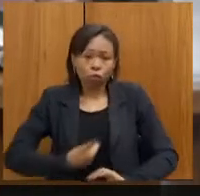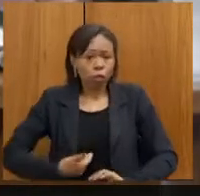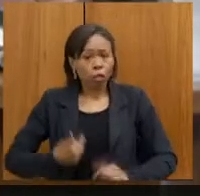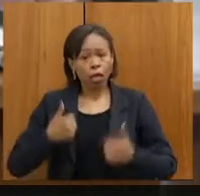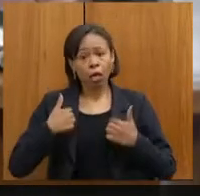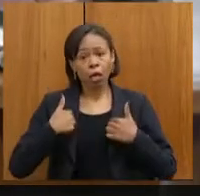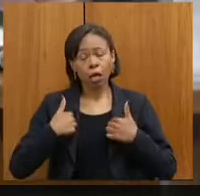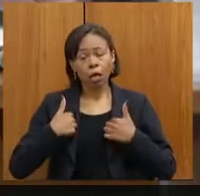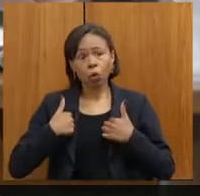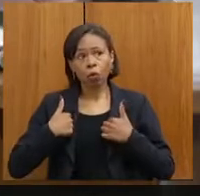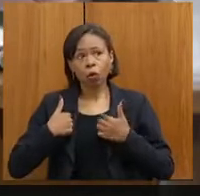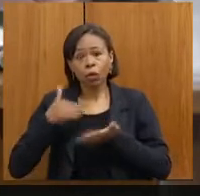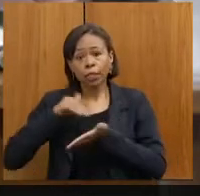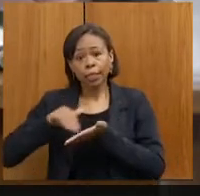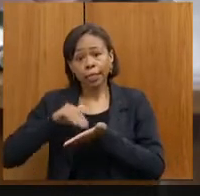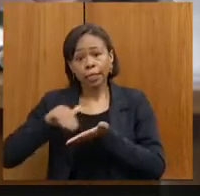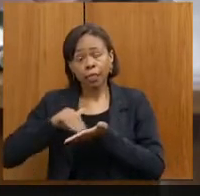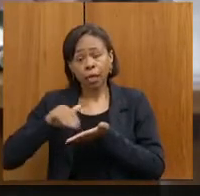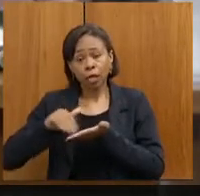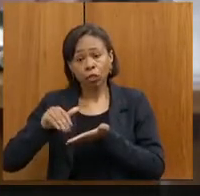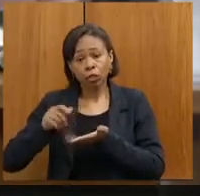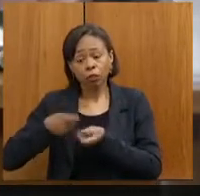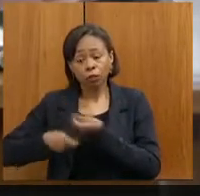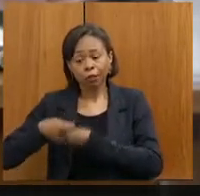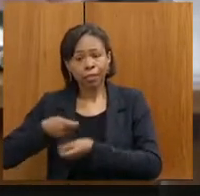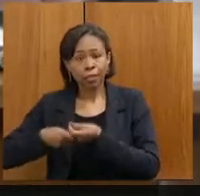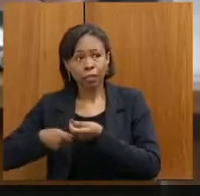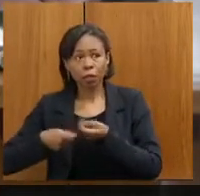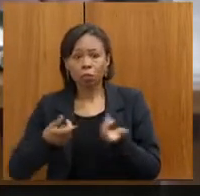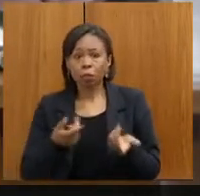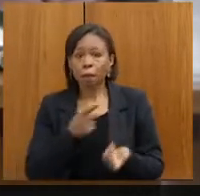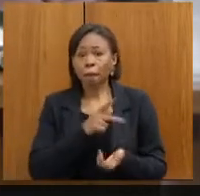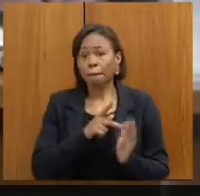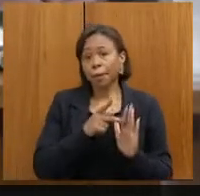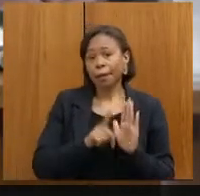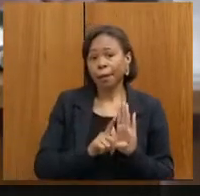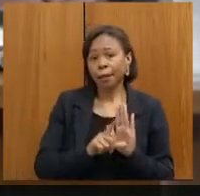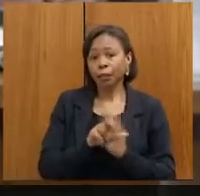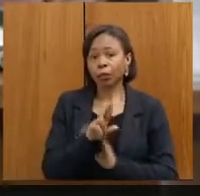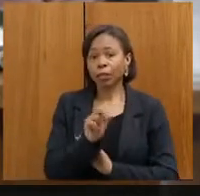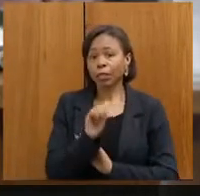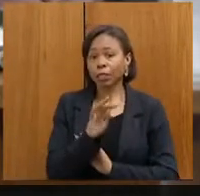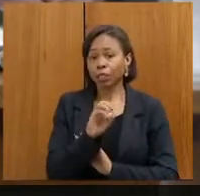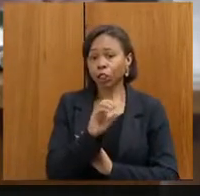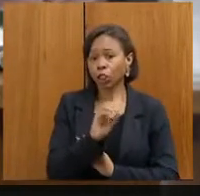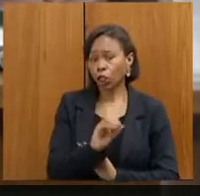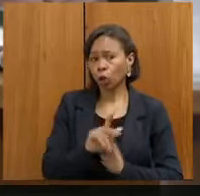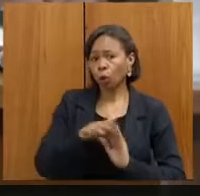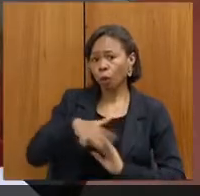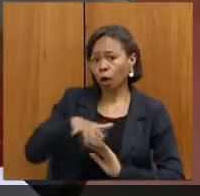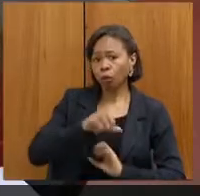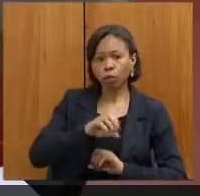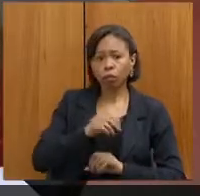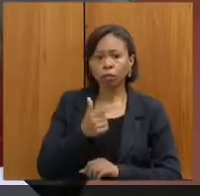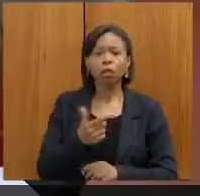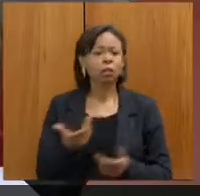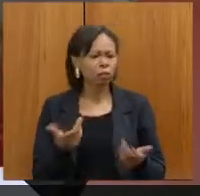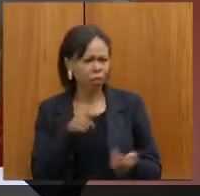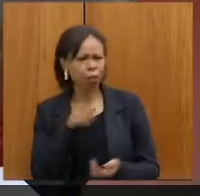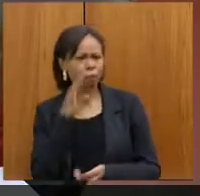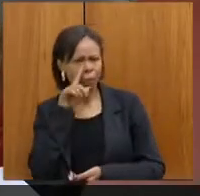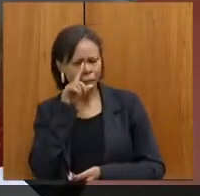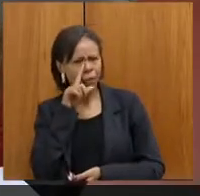secretário de fazenda informar algum PL para rateio de pagamento para servidores da educação é percebe a gravidade